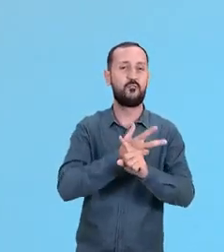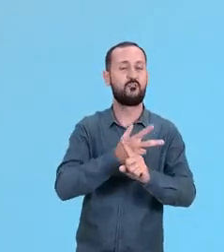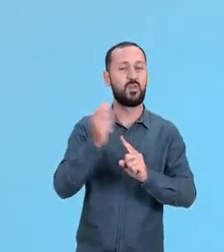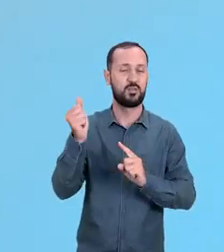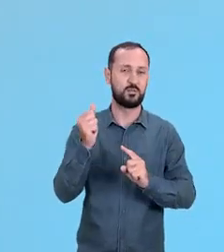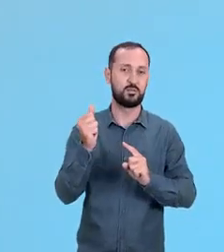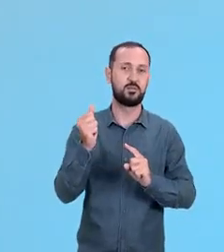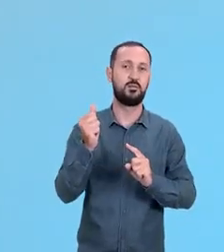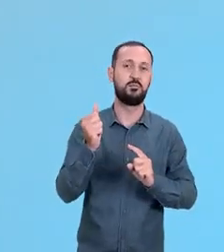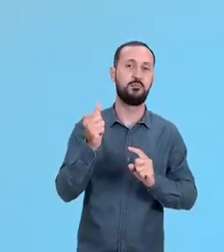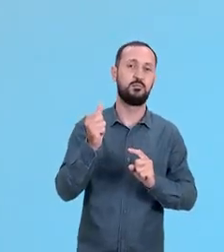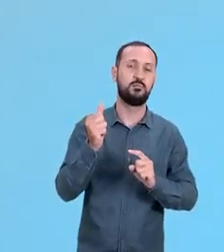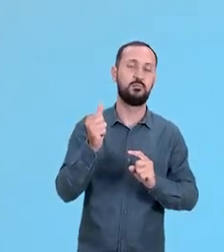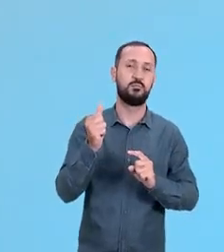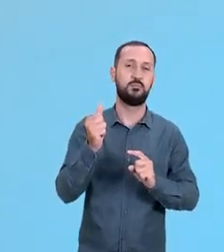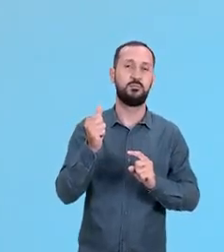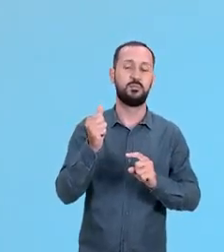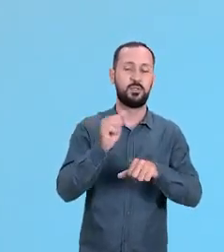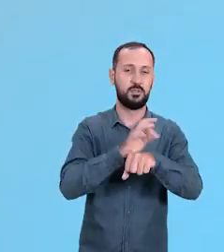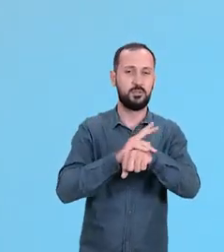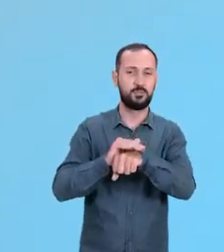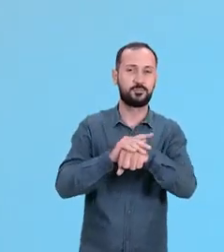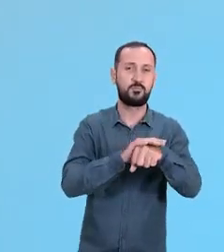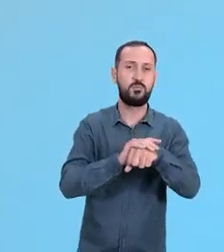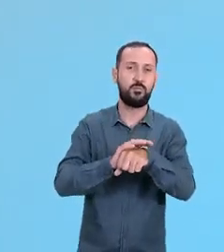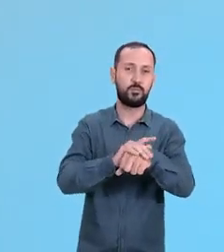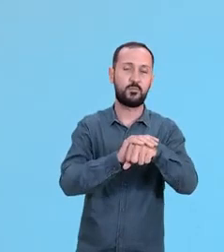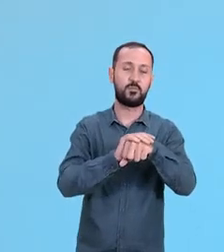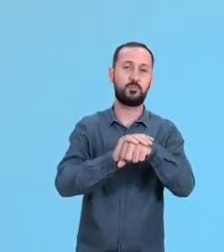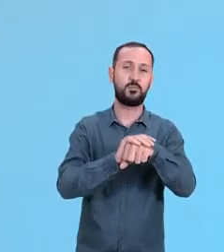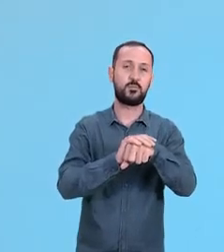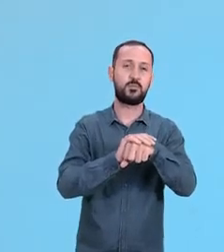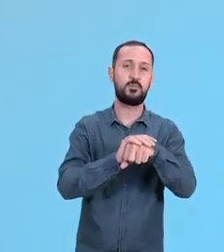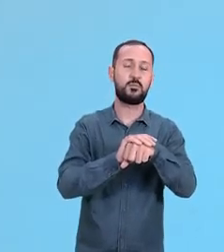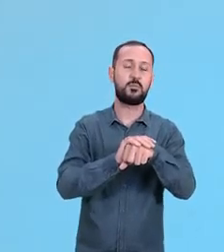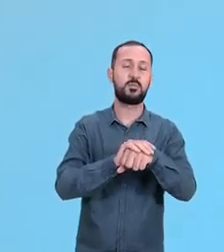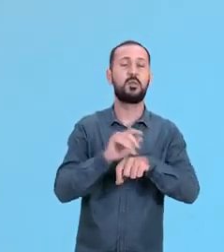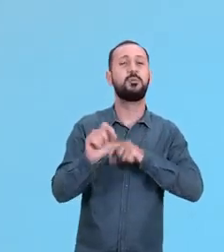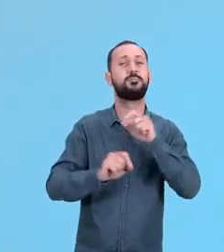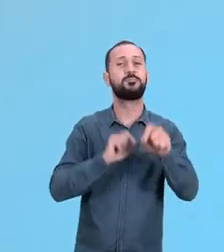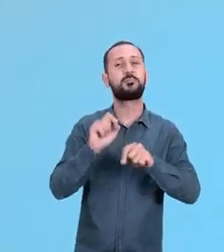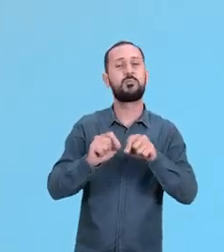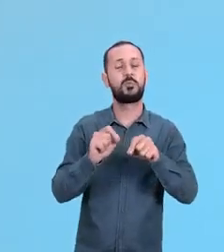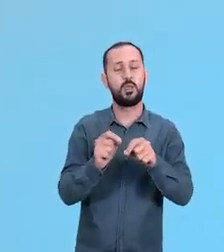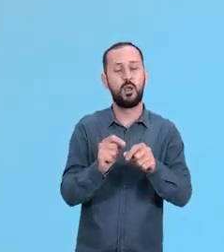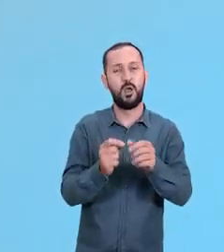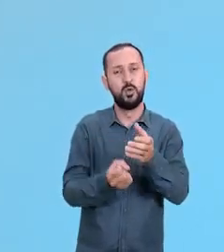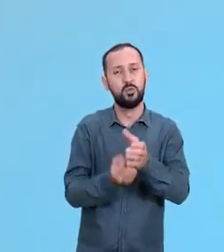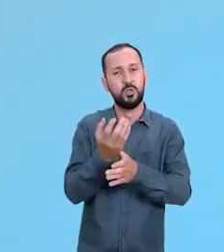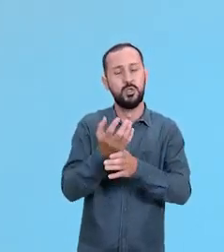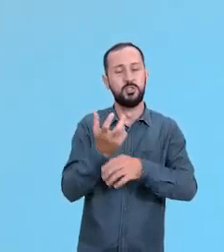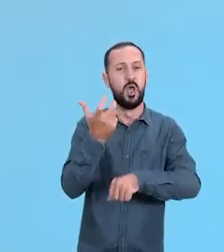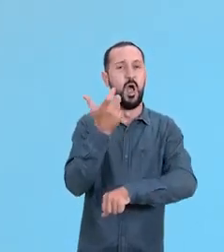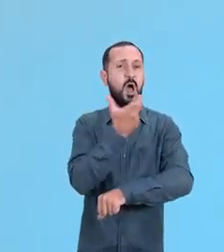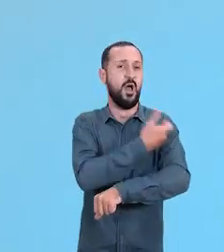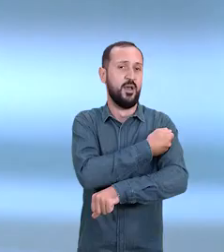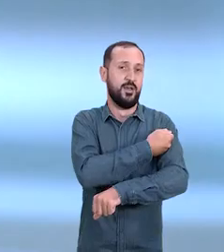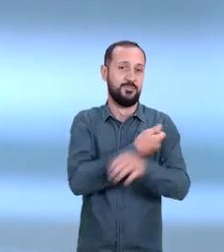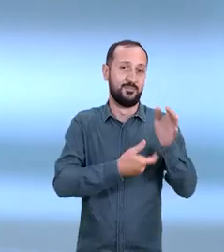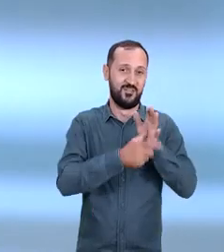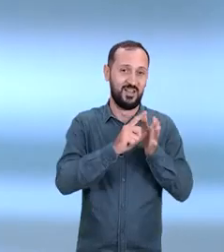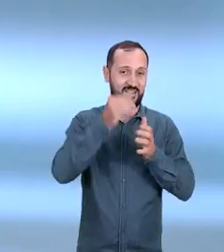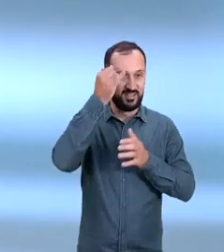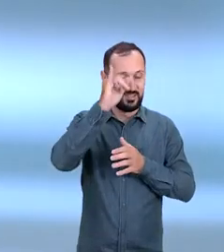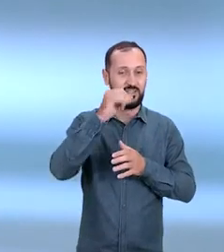vencer essas epidemias que, até o surgimento da vacina,